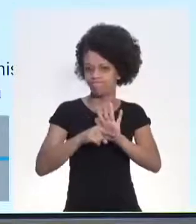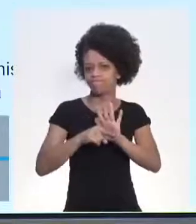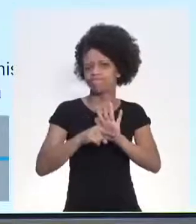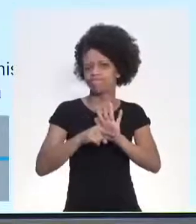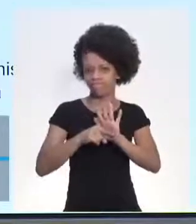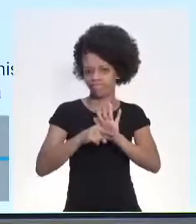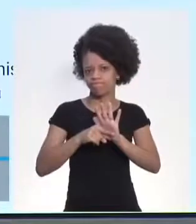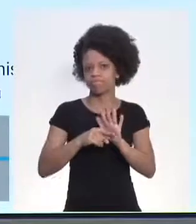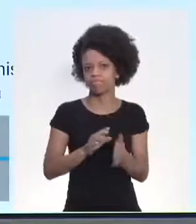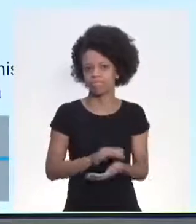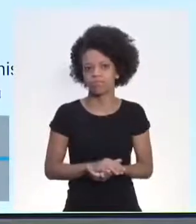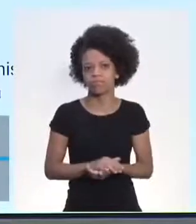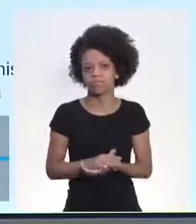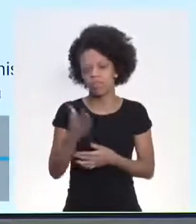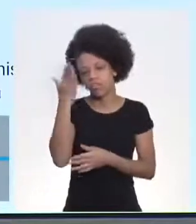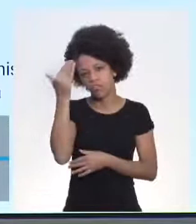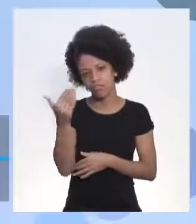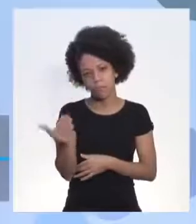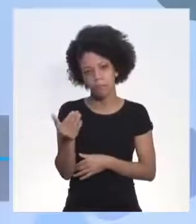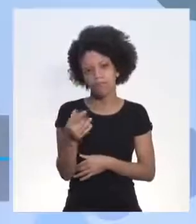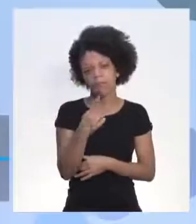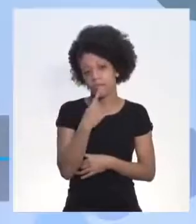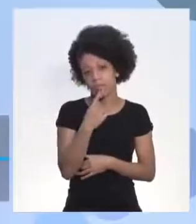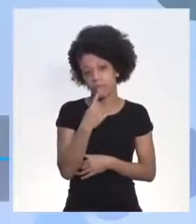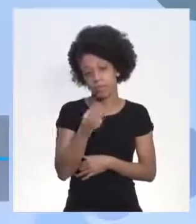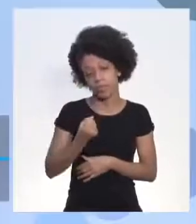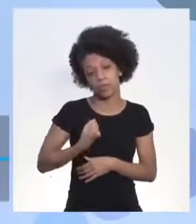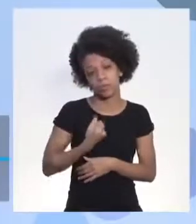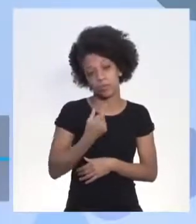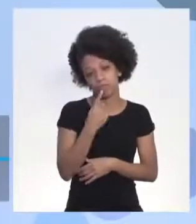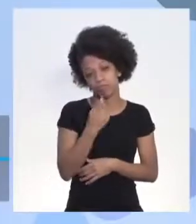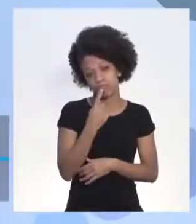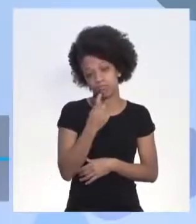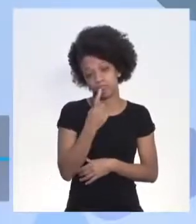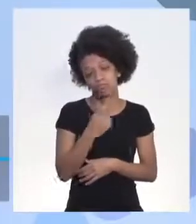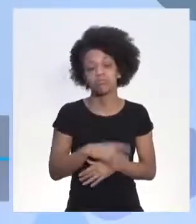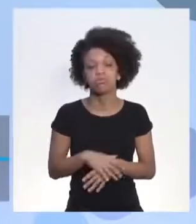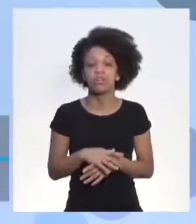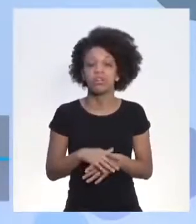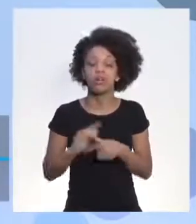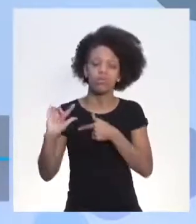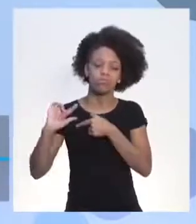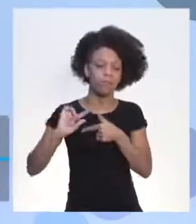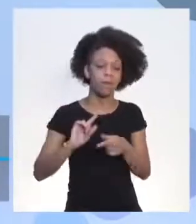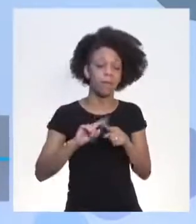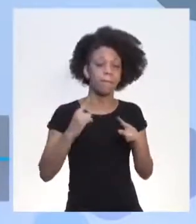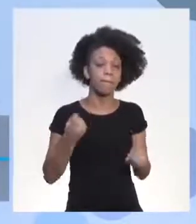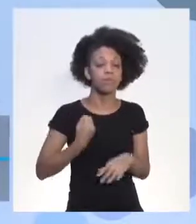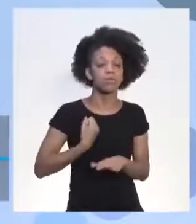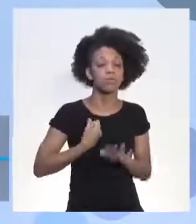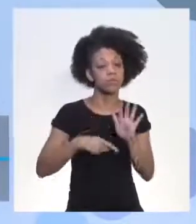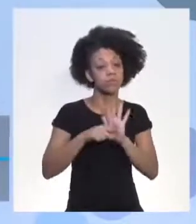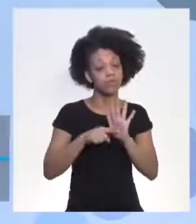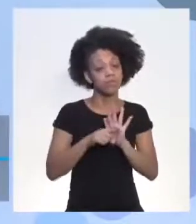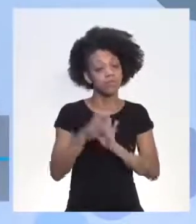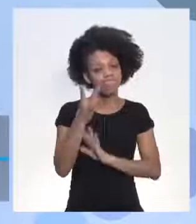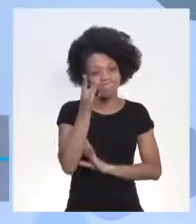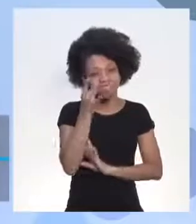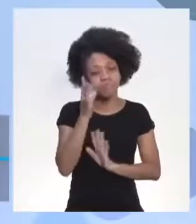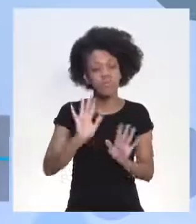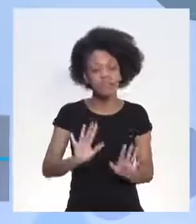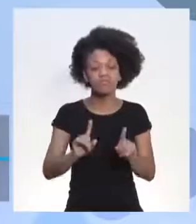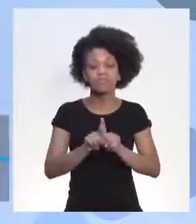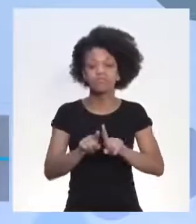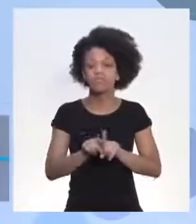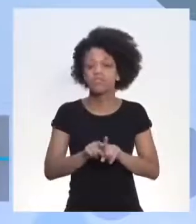né? O famoso vermelho, né? Contradição toda. Mas os números negativos são muito presentes. E aquela coisa, né, que